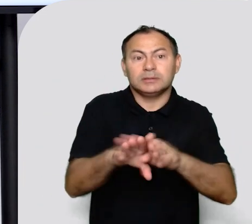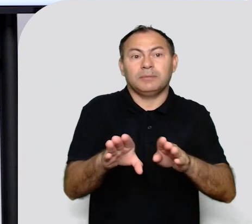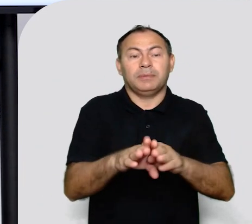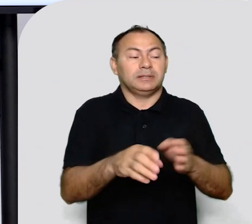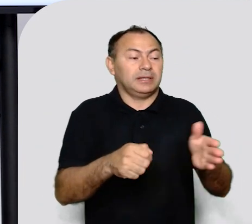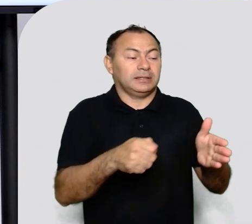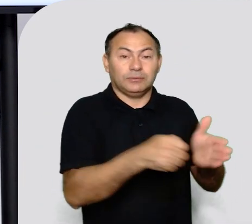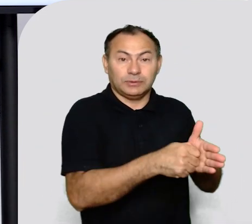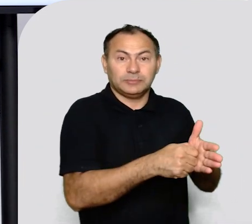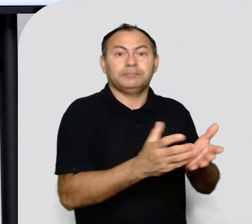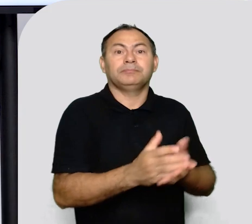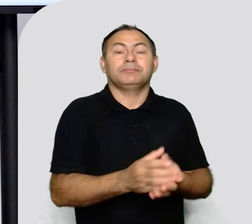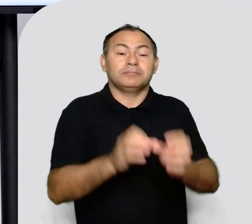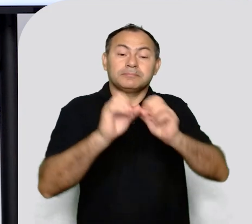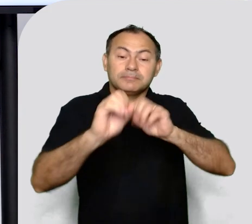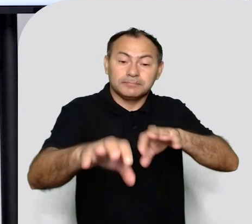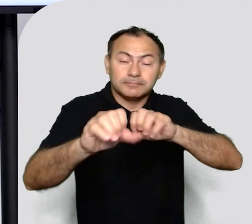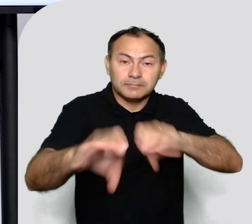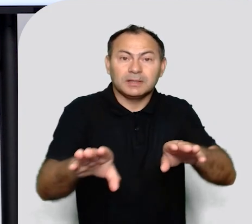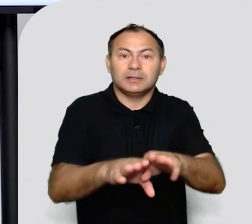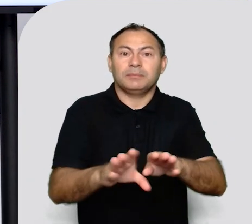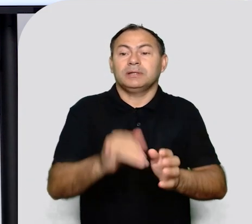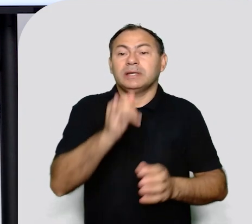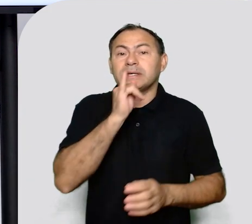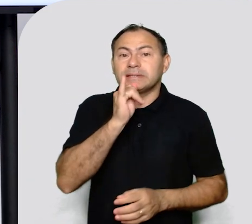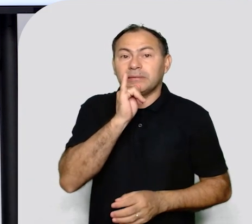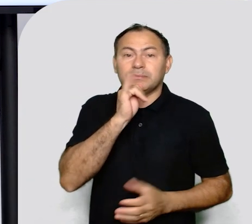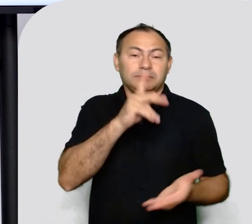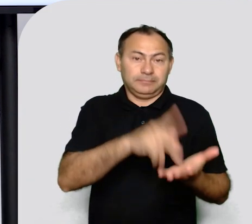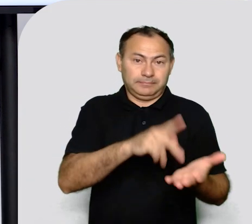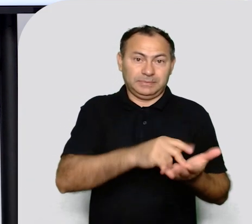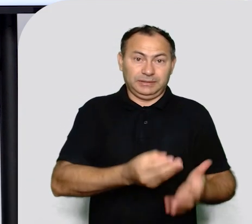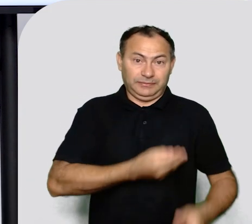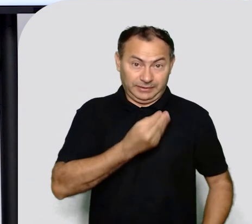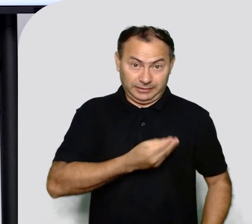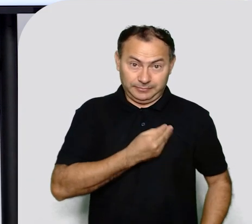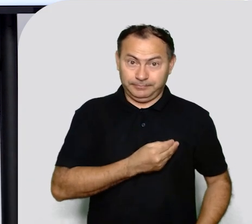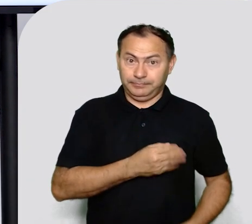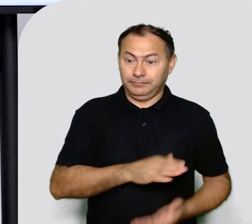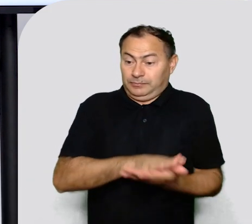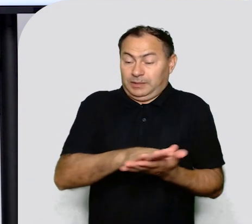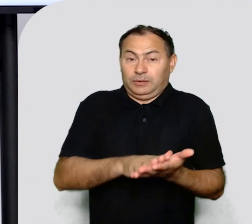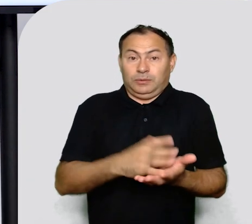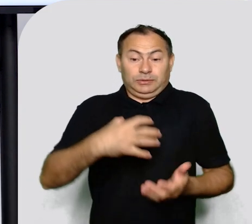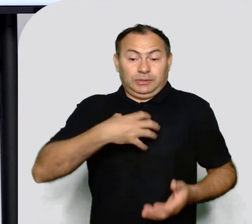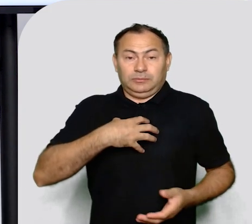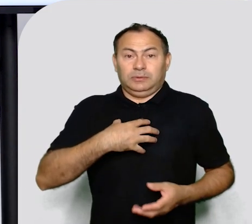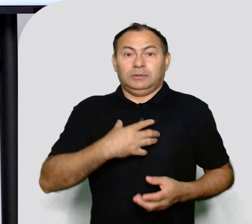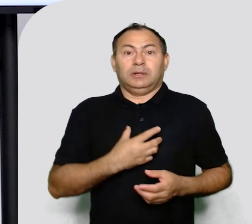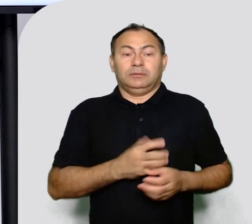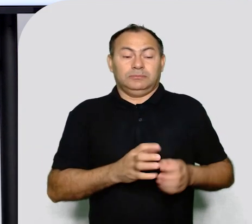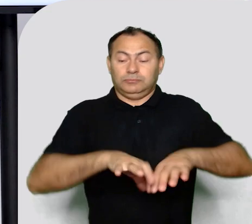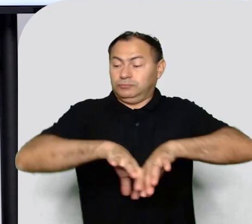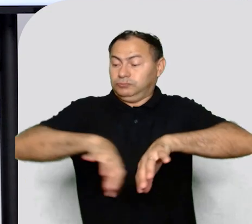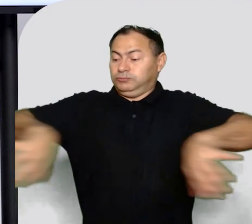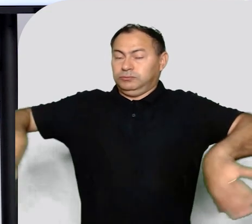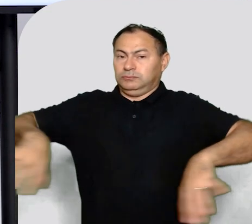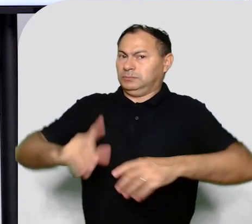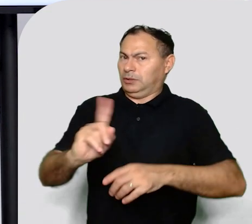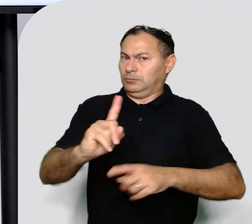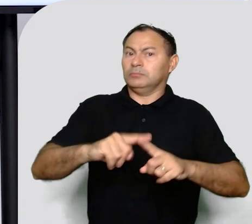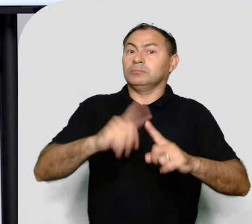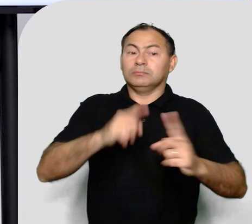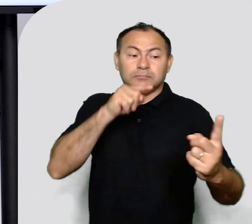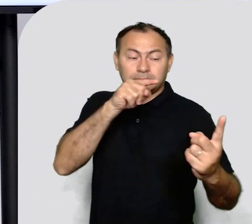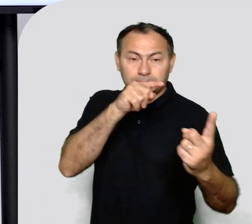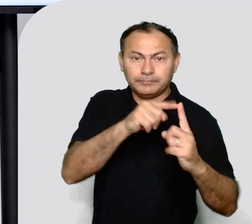da denúncia, ensinamento e exemplos concretos. Nenhuma forma está excluída, porque